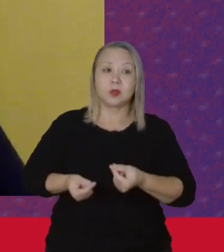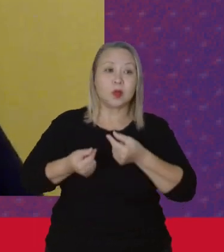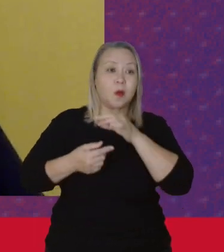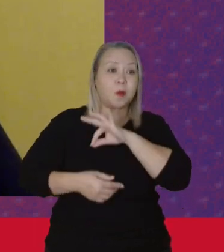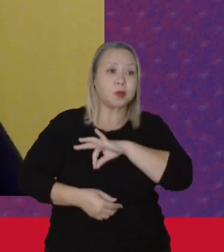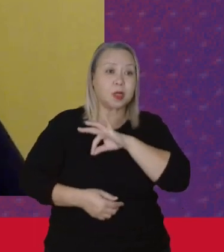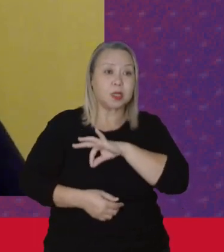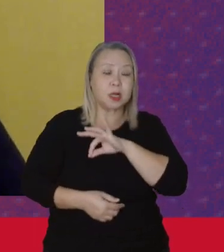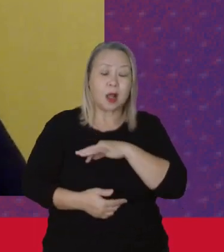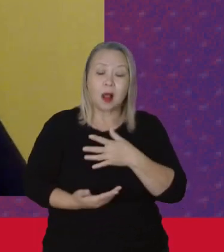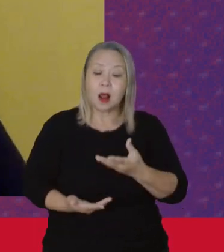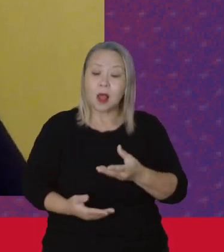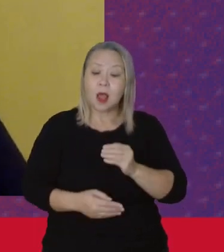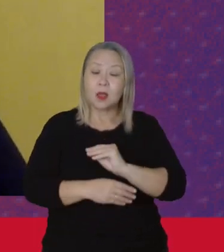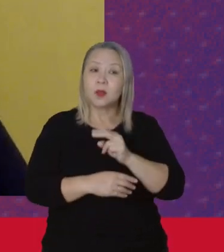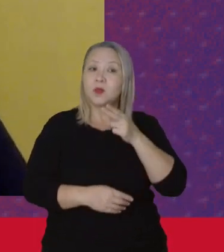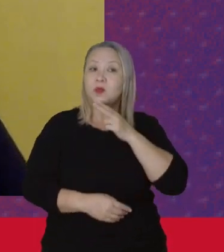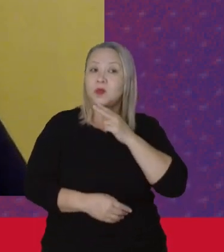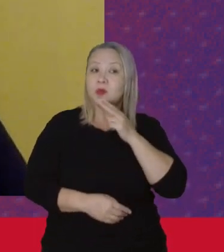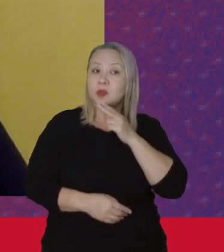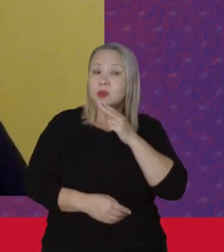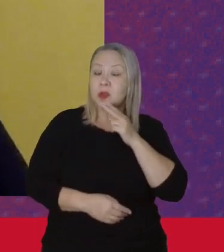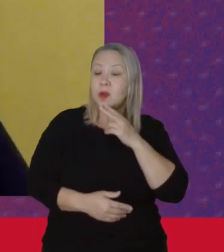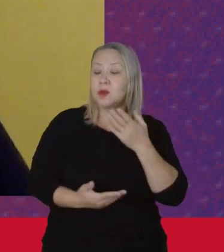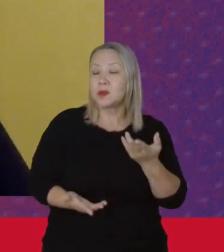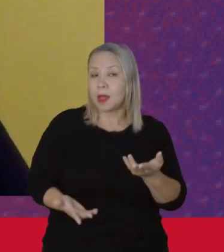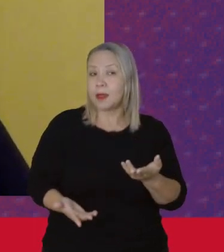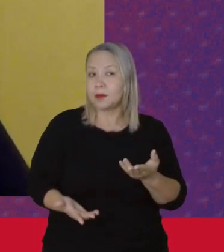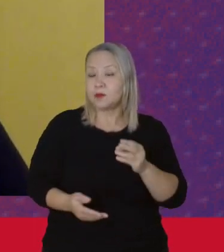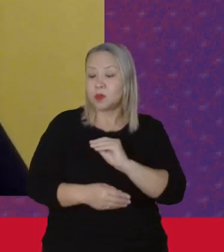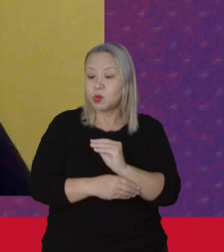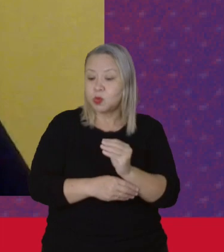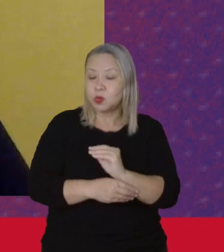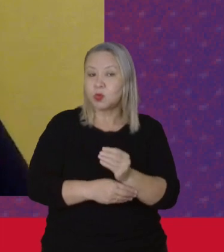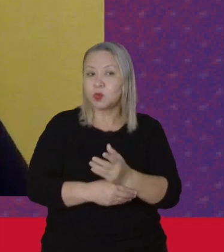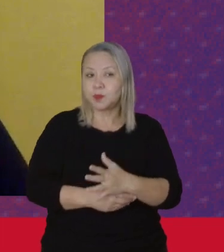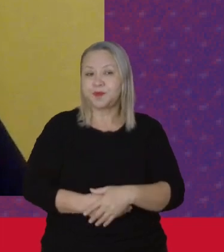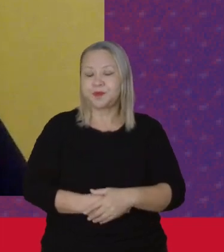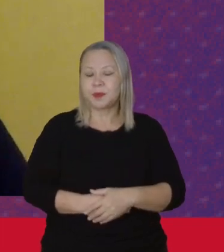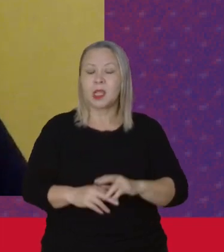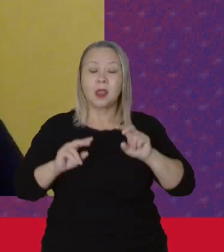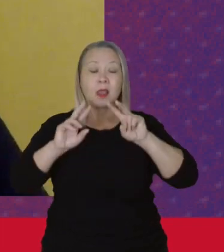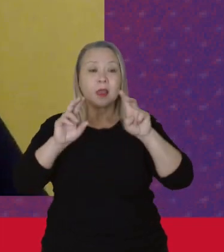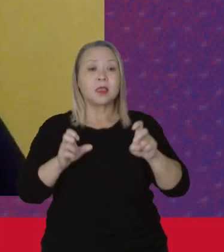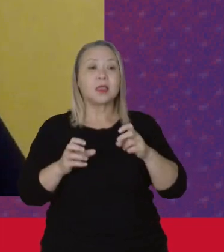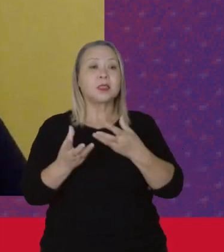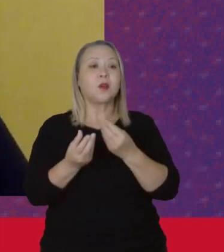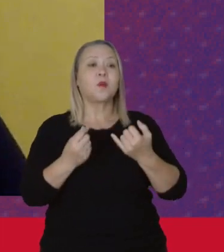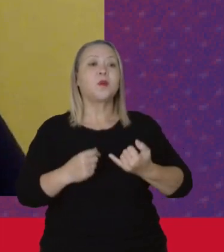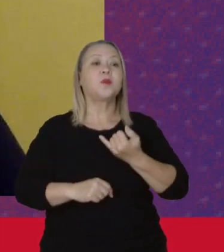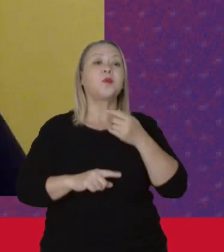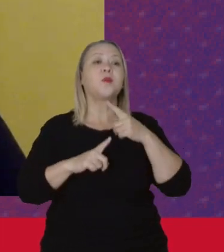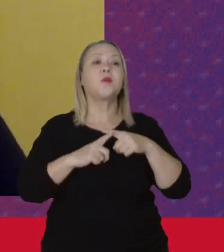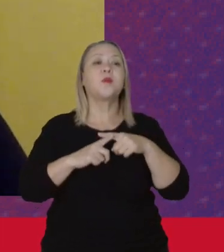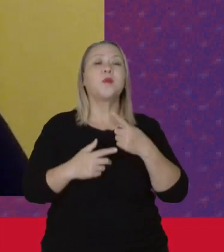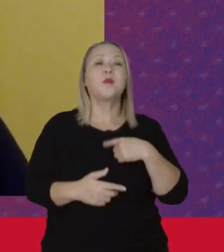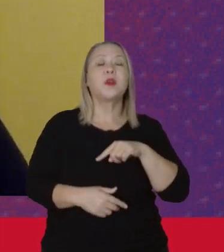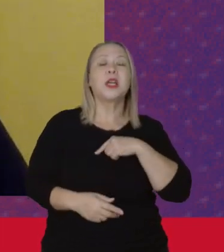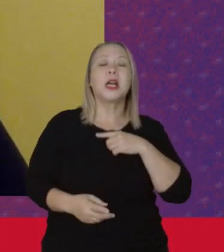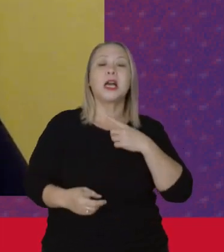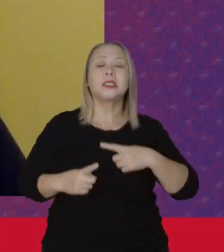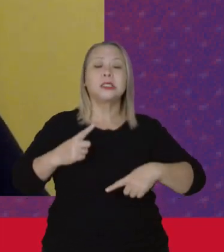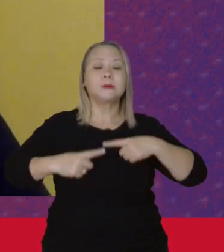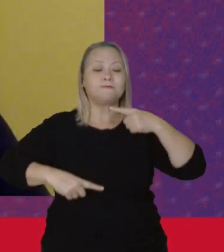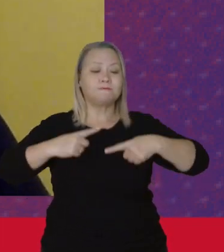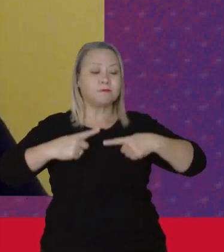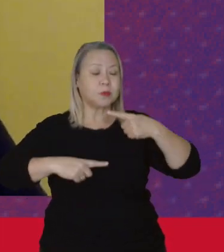filhos, dos seus netos. Então, essa eu acho que é uma questão importante, né, porque a gente discute,